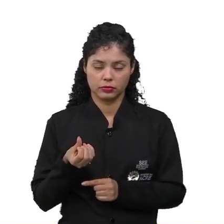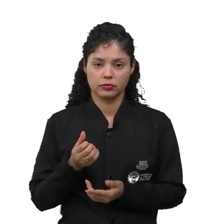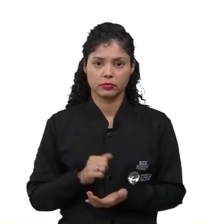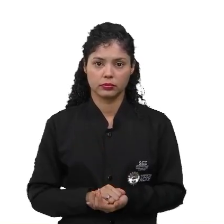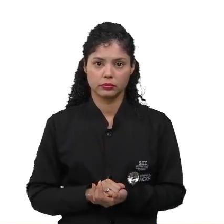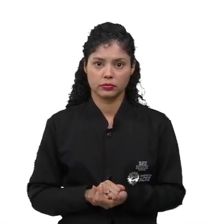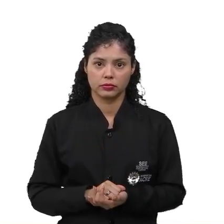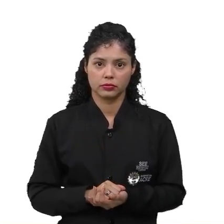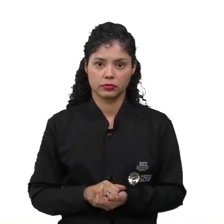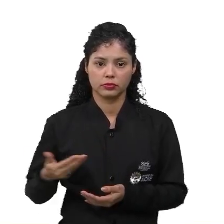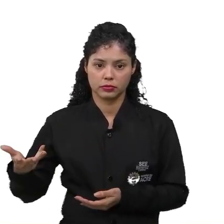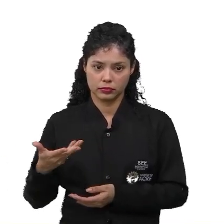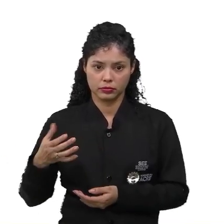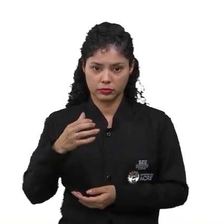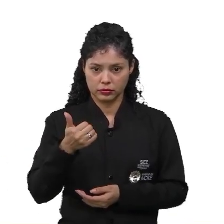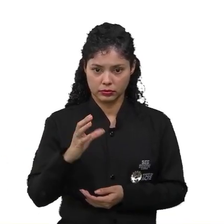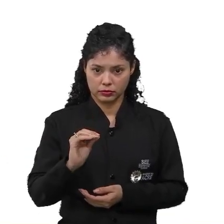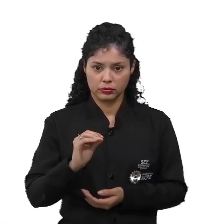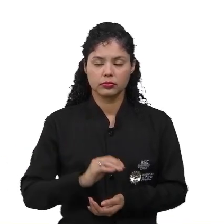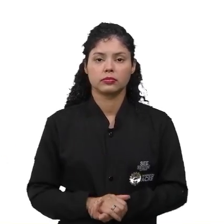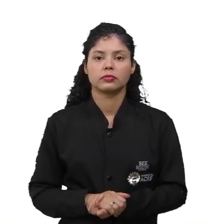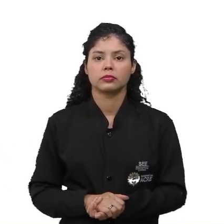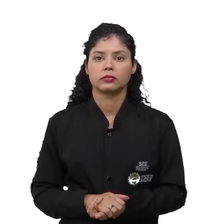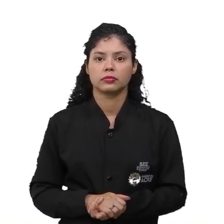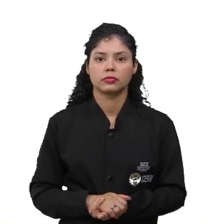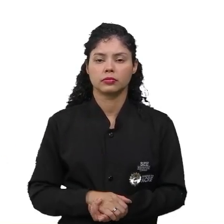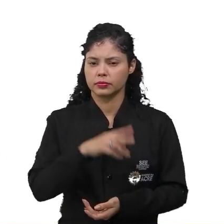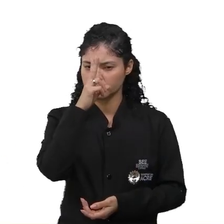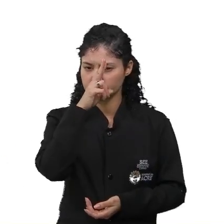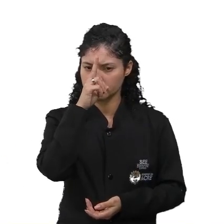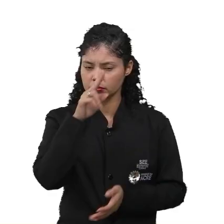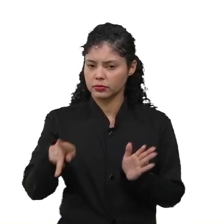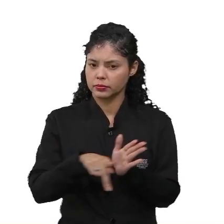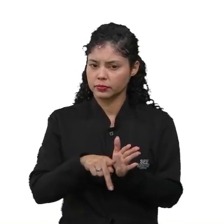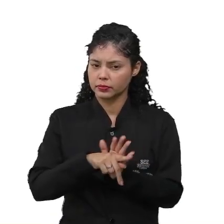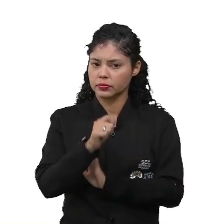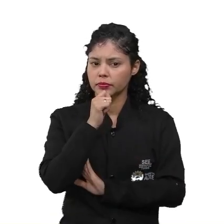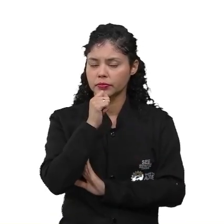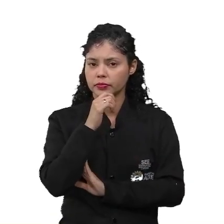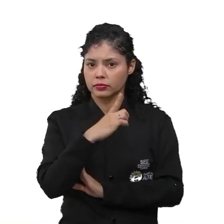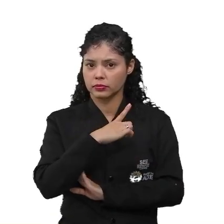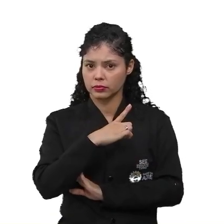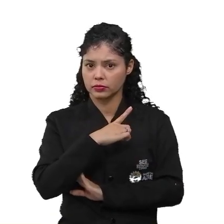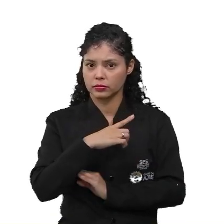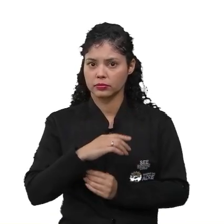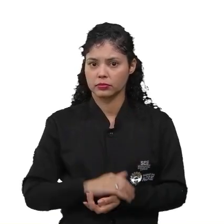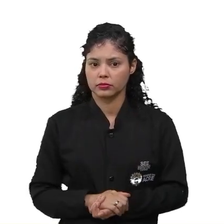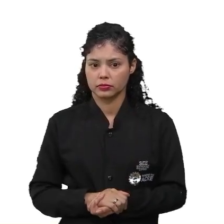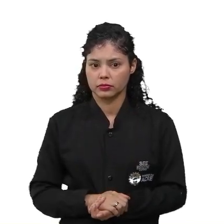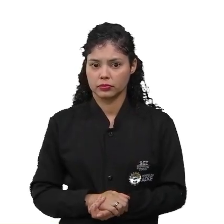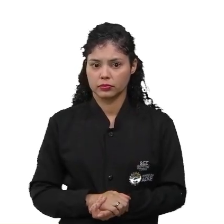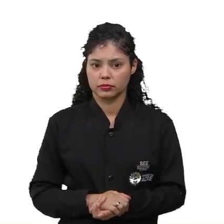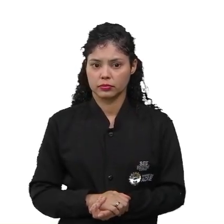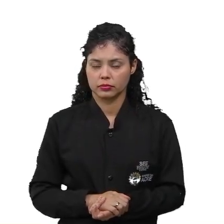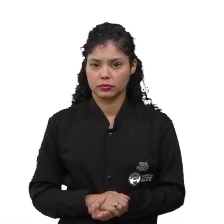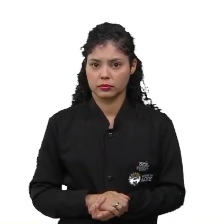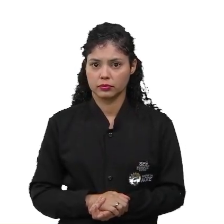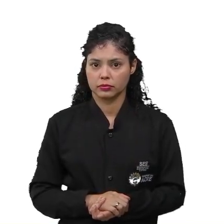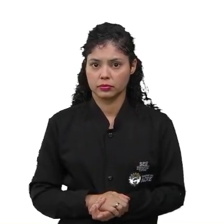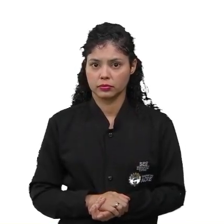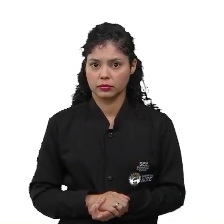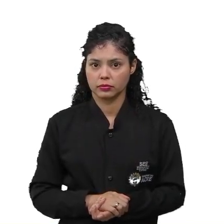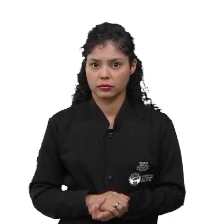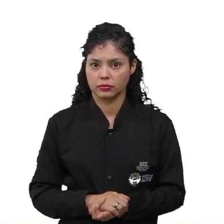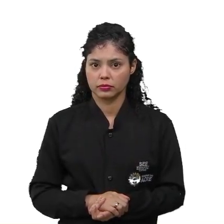1,06 na base 10. Lembra daquela propriedade que quando tem aqui